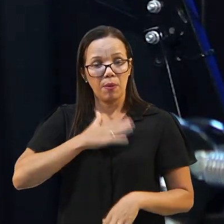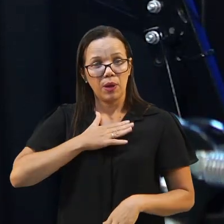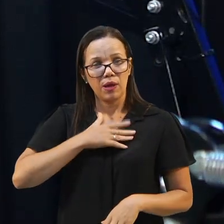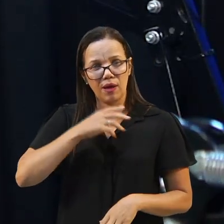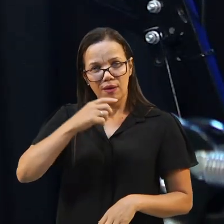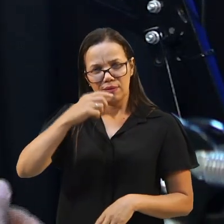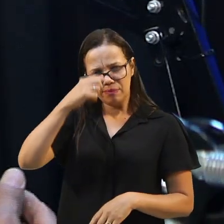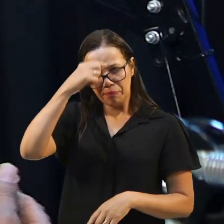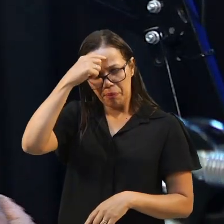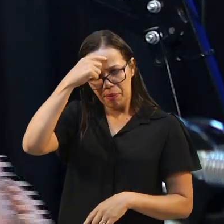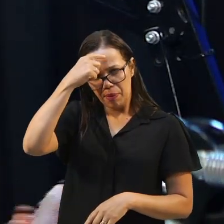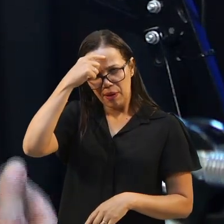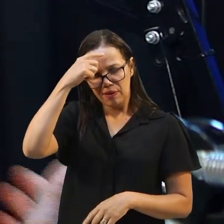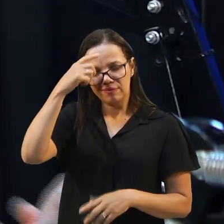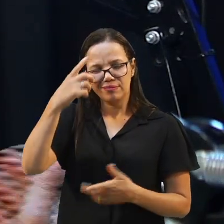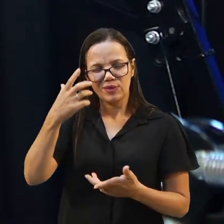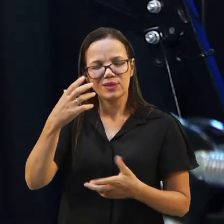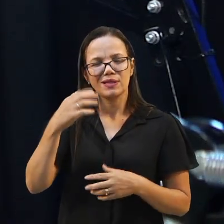uma